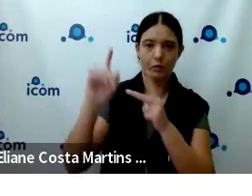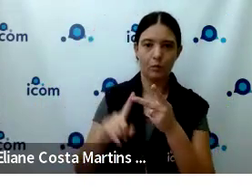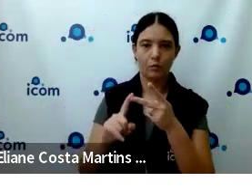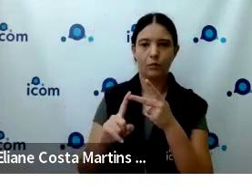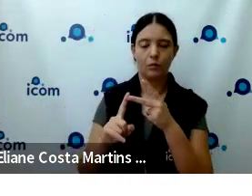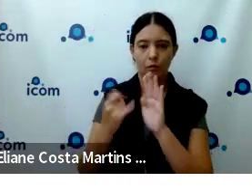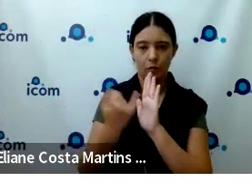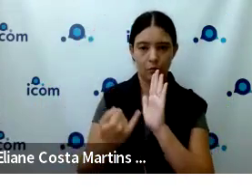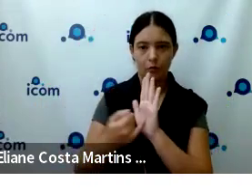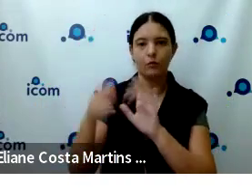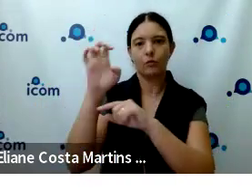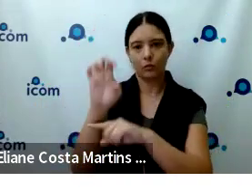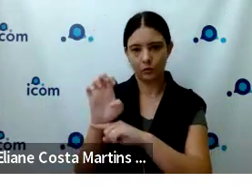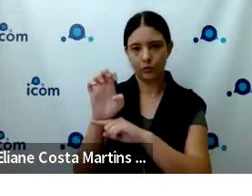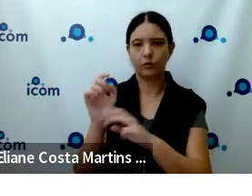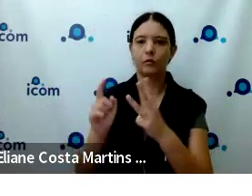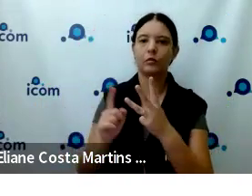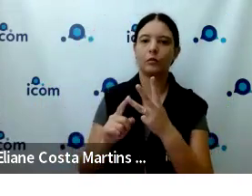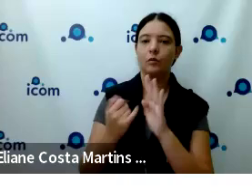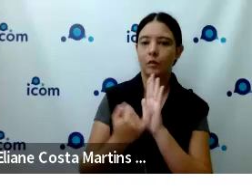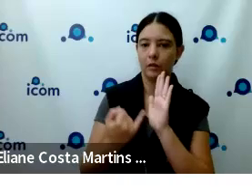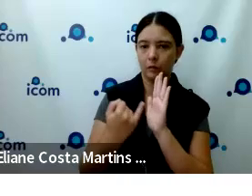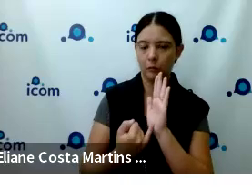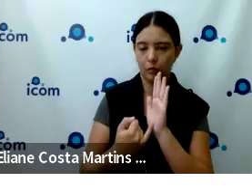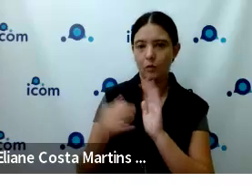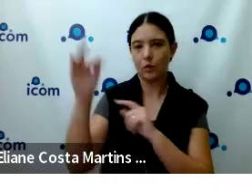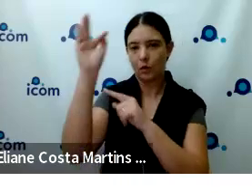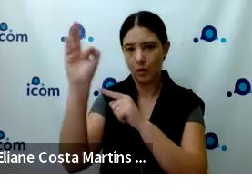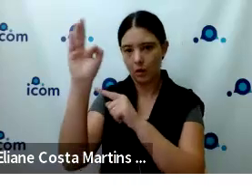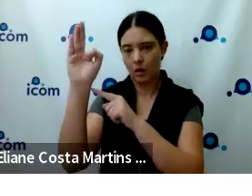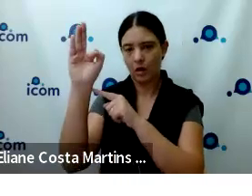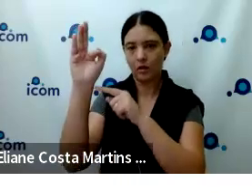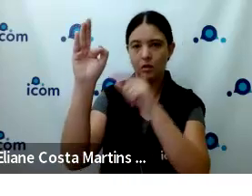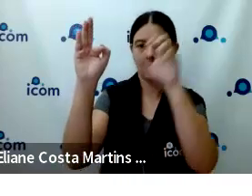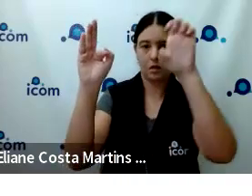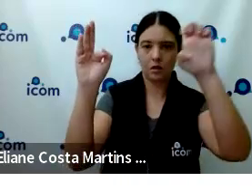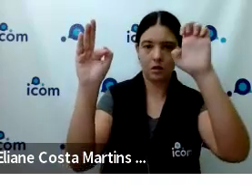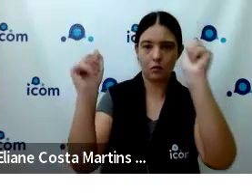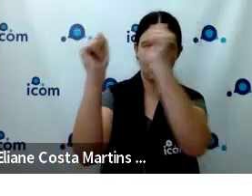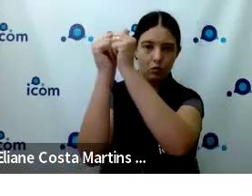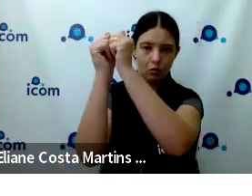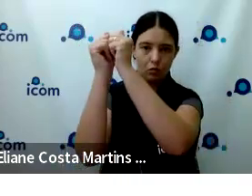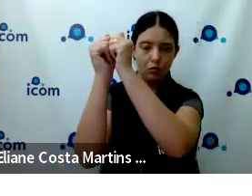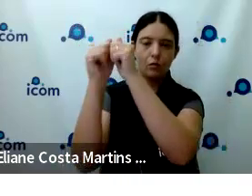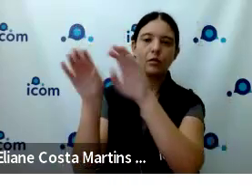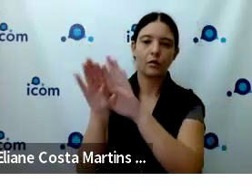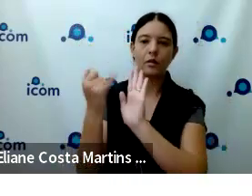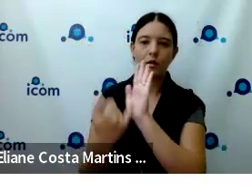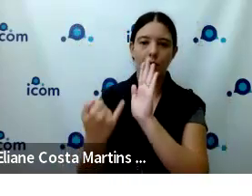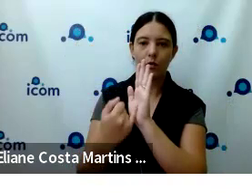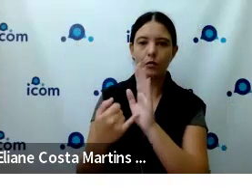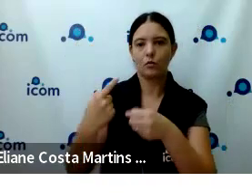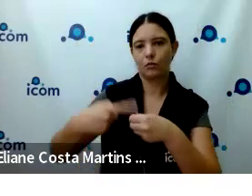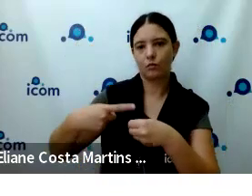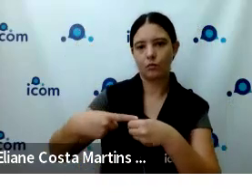impostos estaduais, impostos federais e estaduais conjuntos e impostos